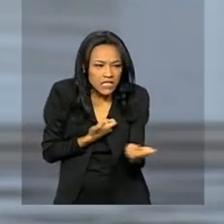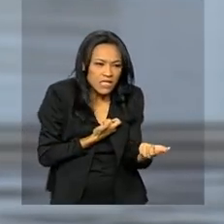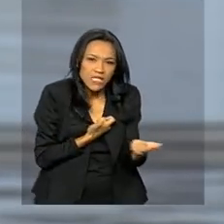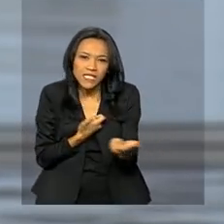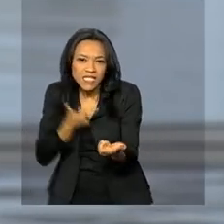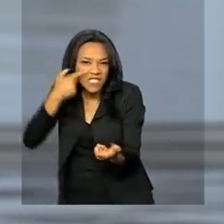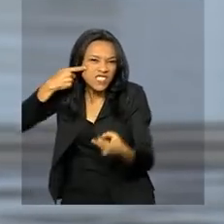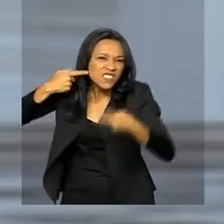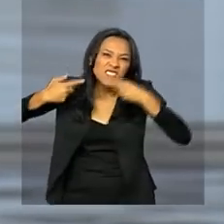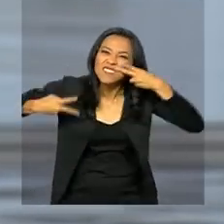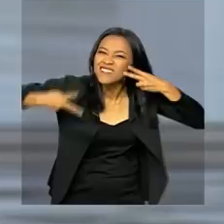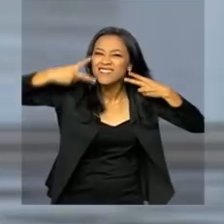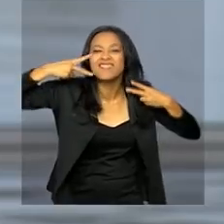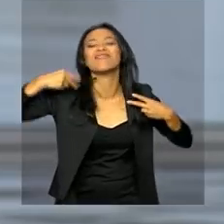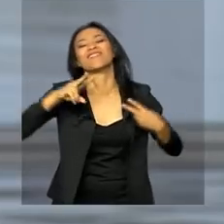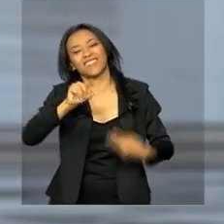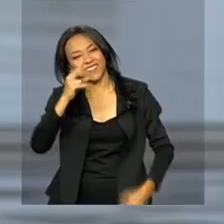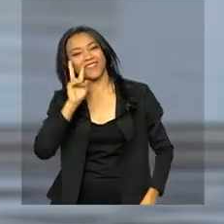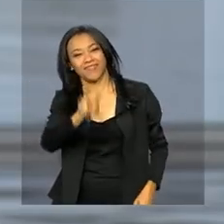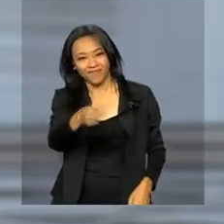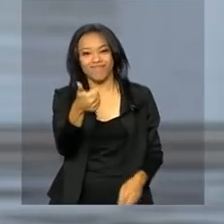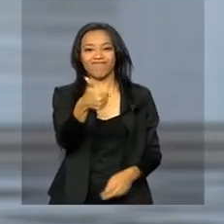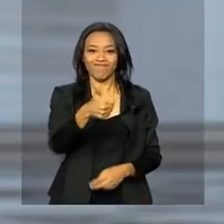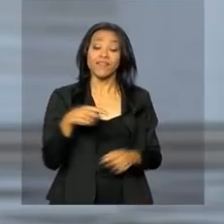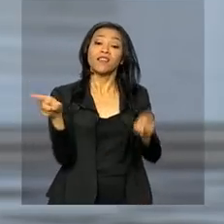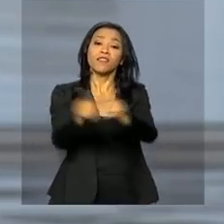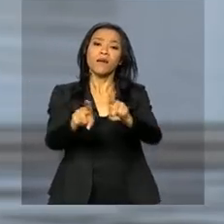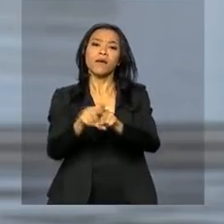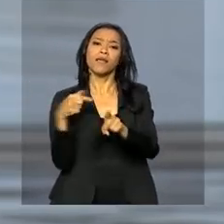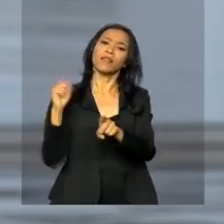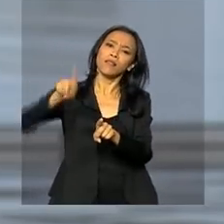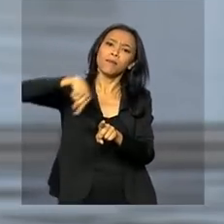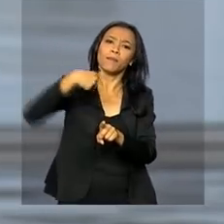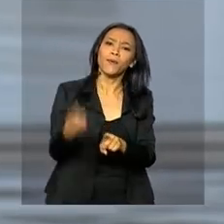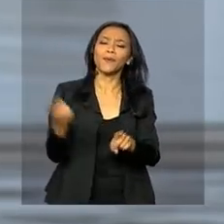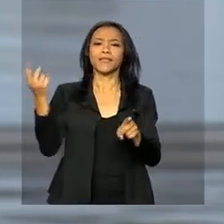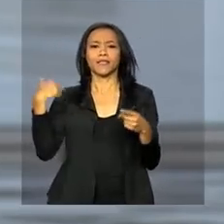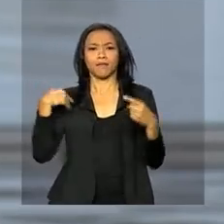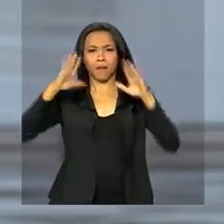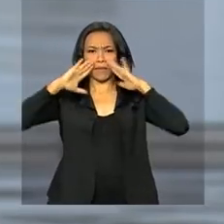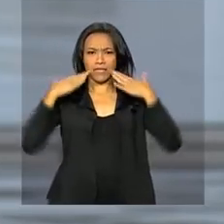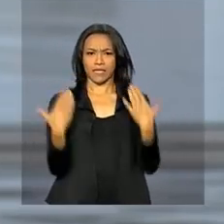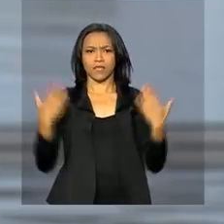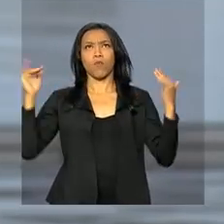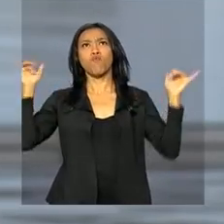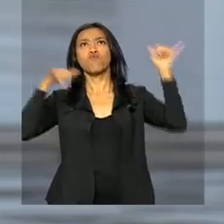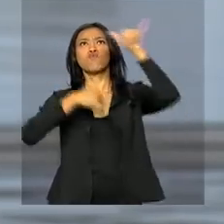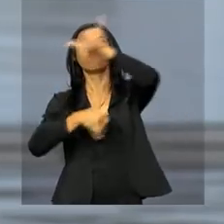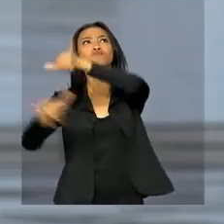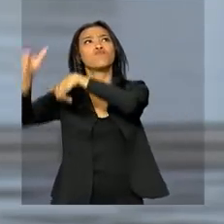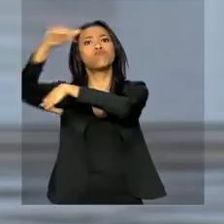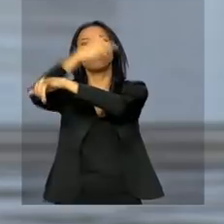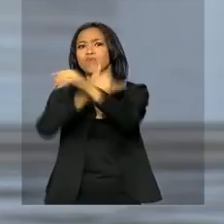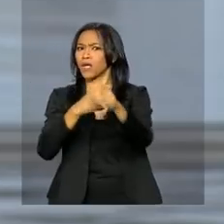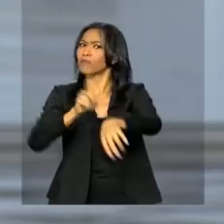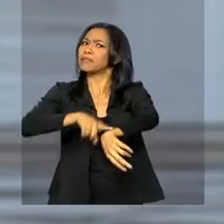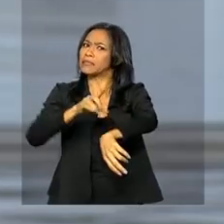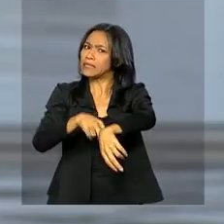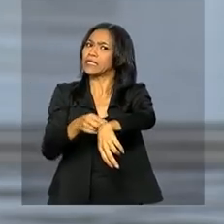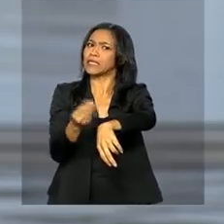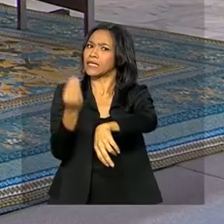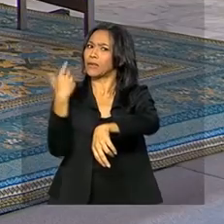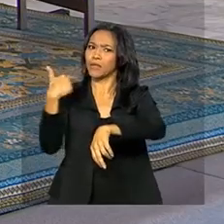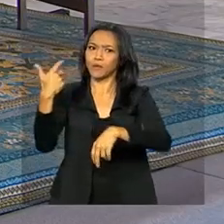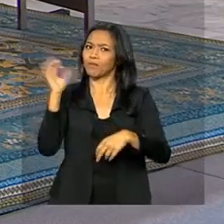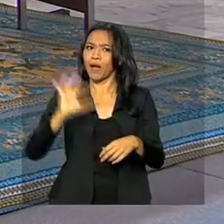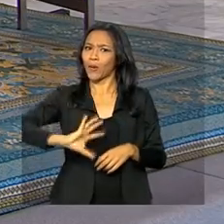E além, durante o percurso, nós teremos também um desfile aéreo que também há algum tempo não acontecia aqui na nossa capital. Que bom, muito